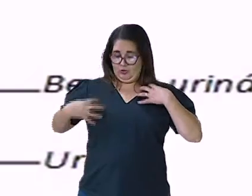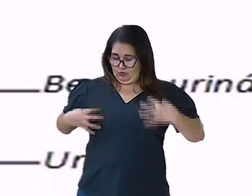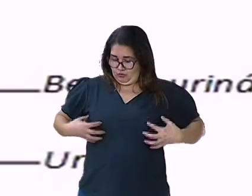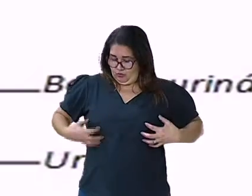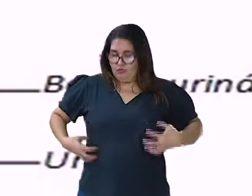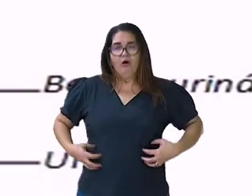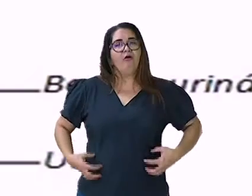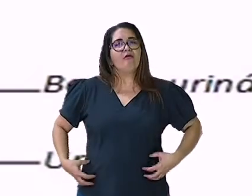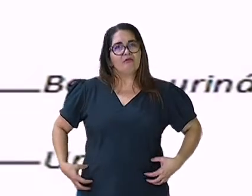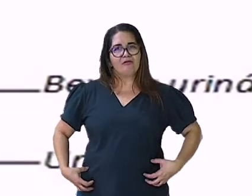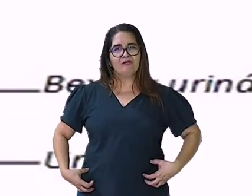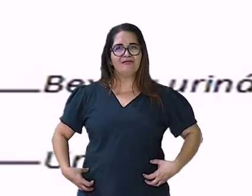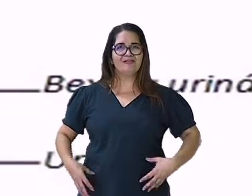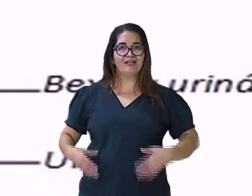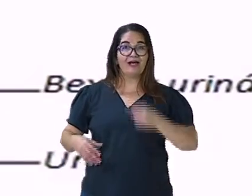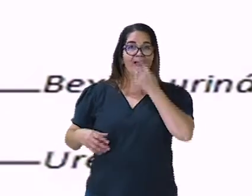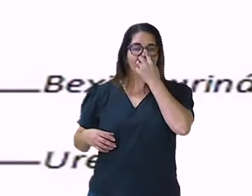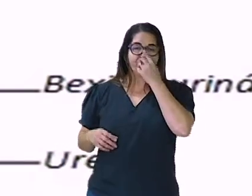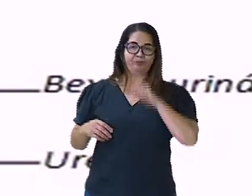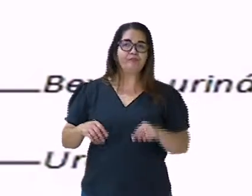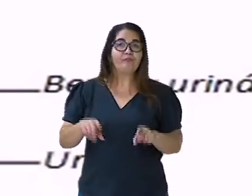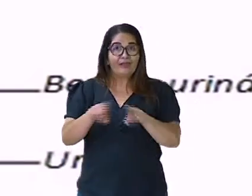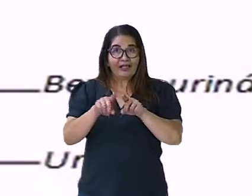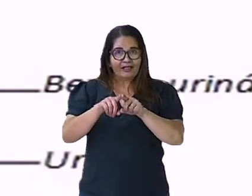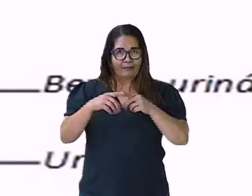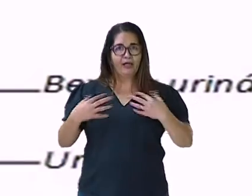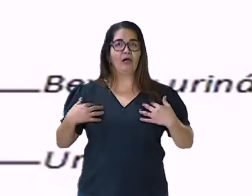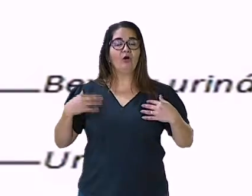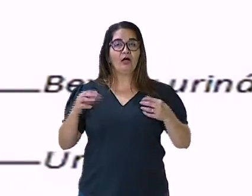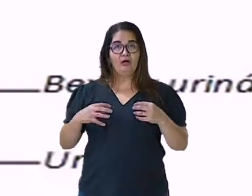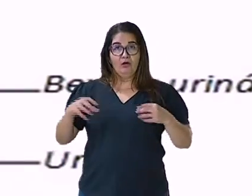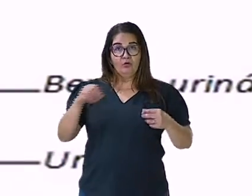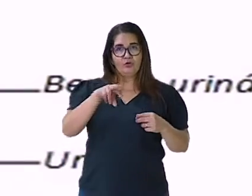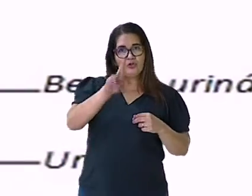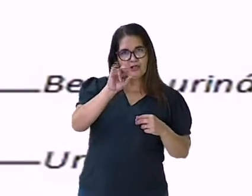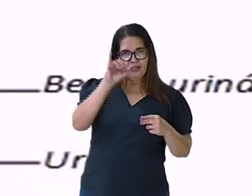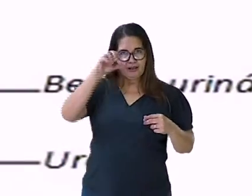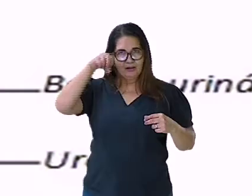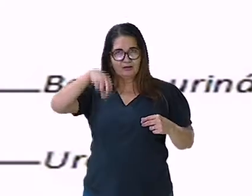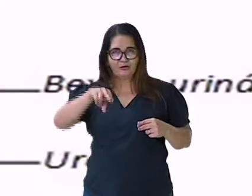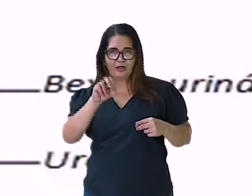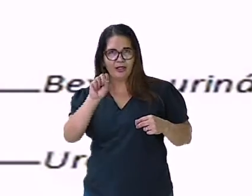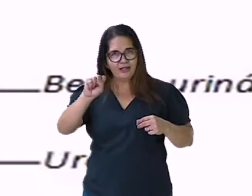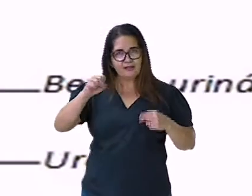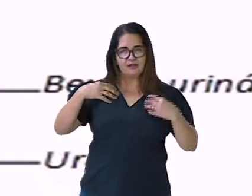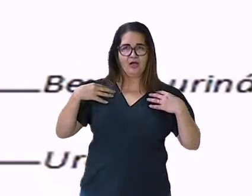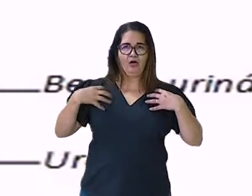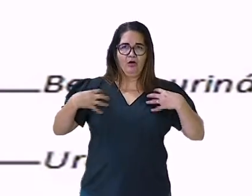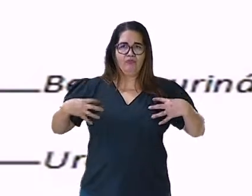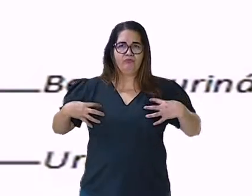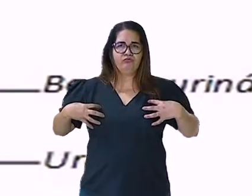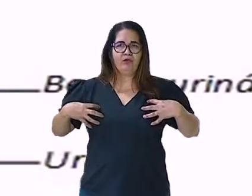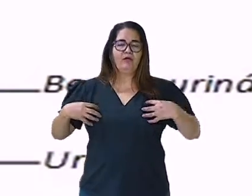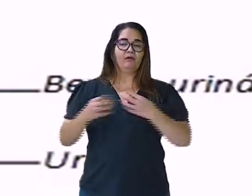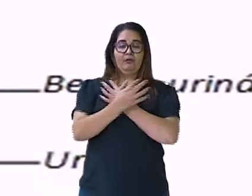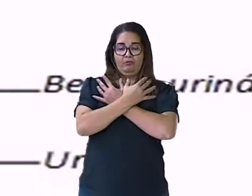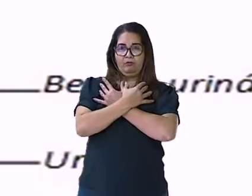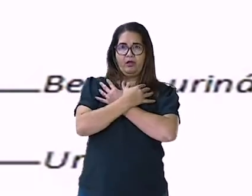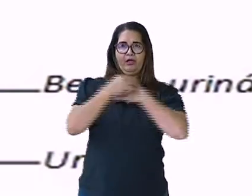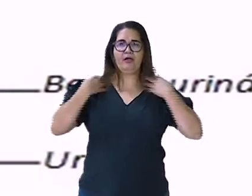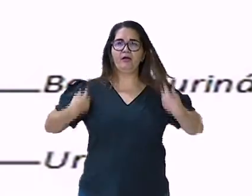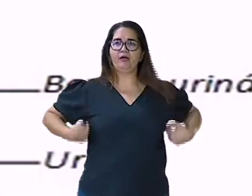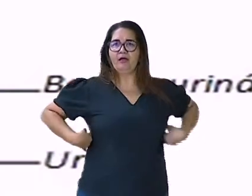ficam um de cada lado da coluna vertebral. Eles vão desempenhar funções